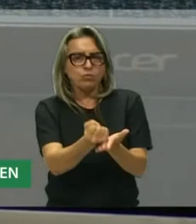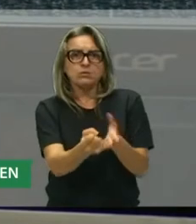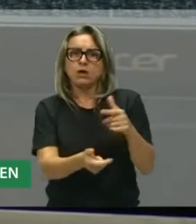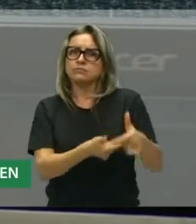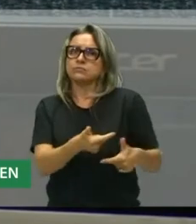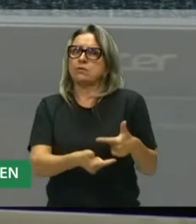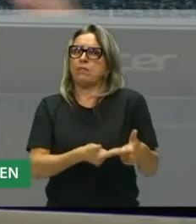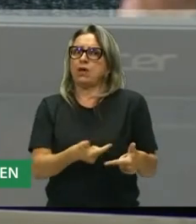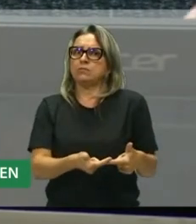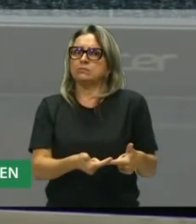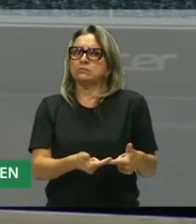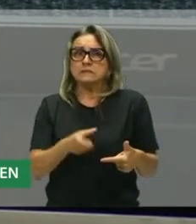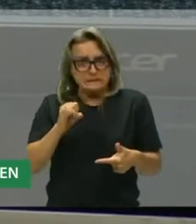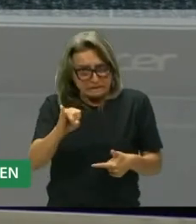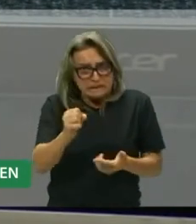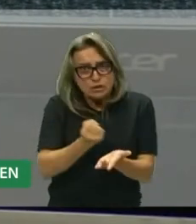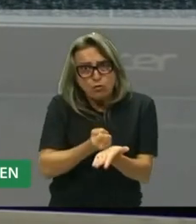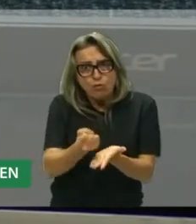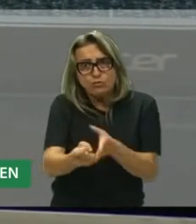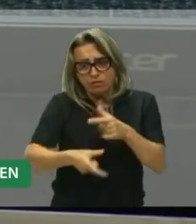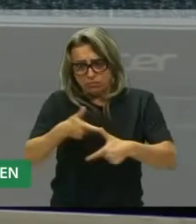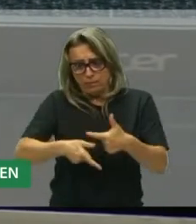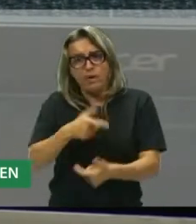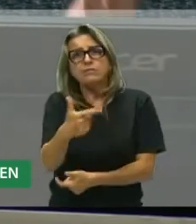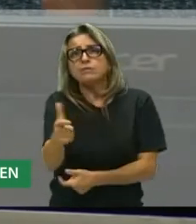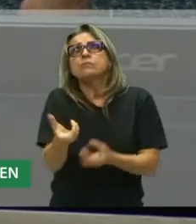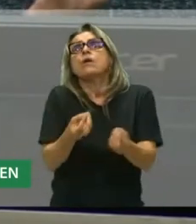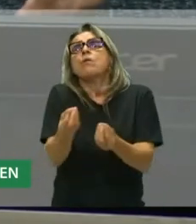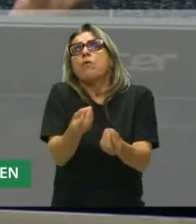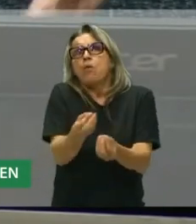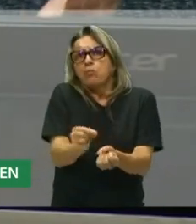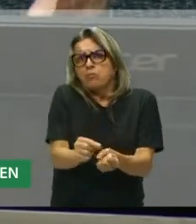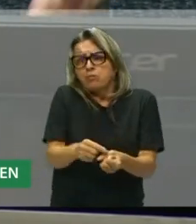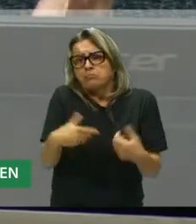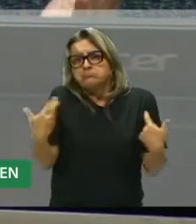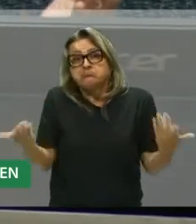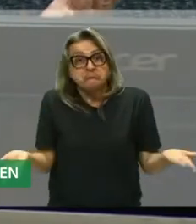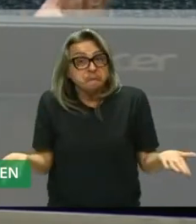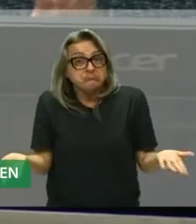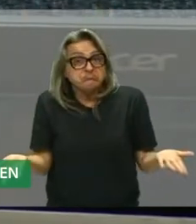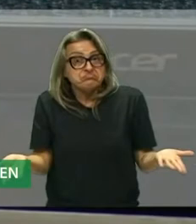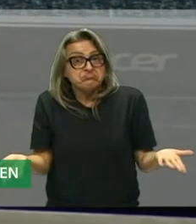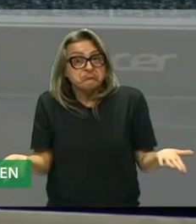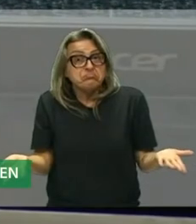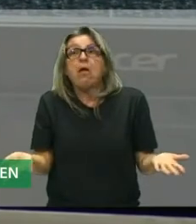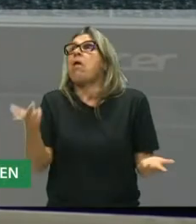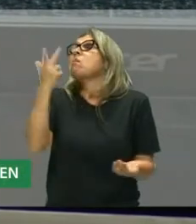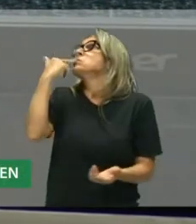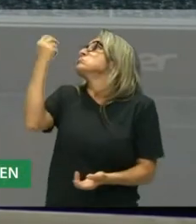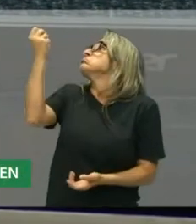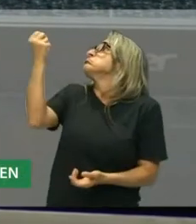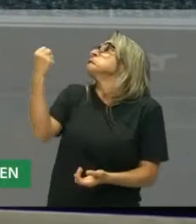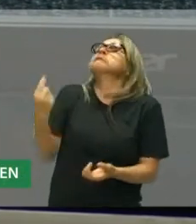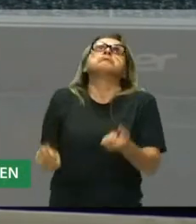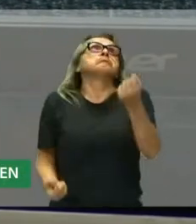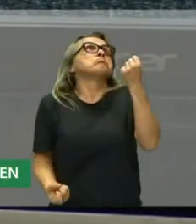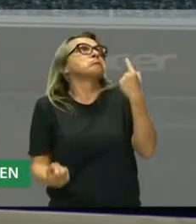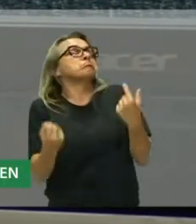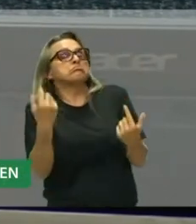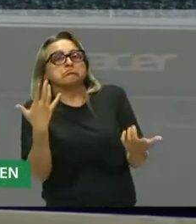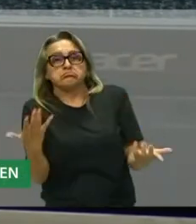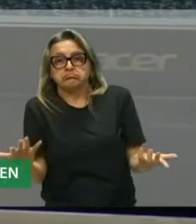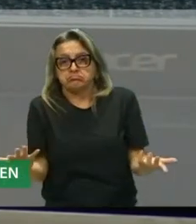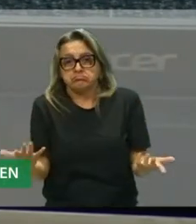de trabalho, a quem recorrer, né? Essas coisas, infelizmente, não vão cair do céu. Tem que cair na nossa mesa para a gente